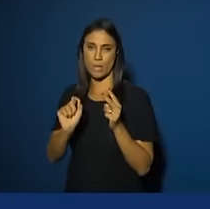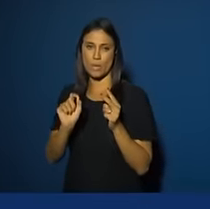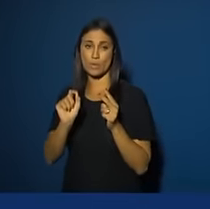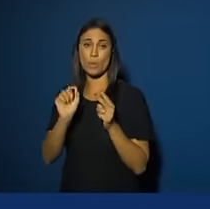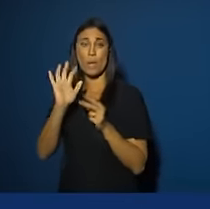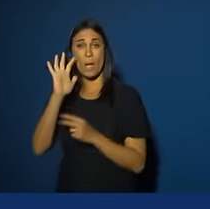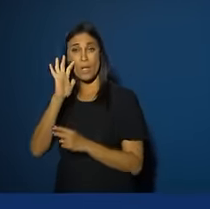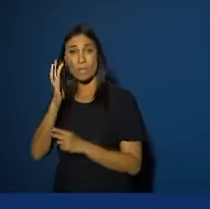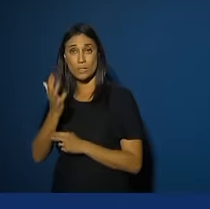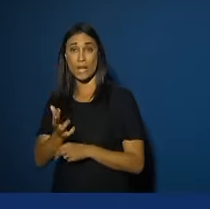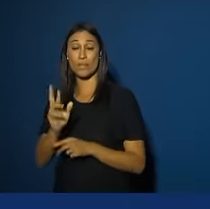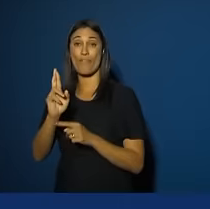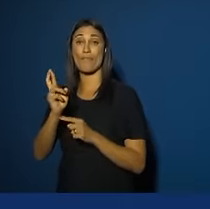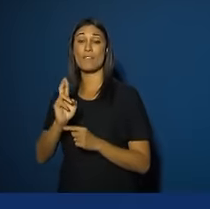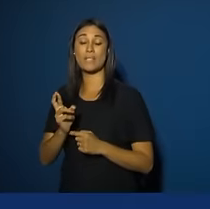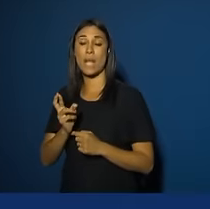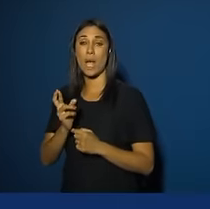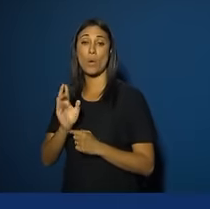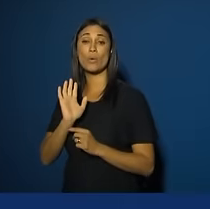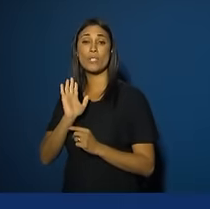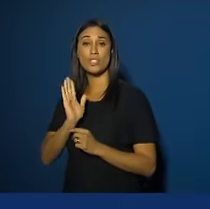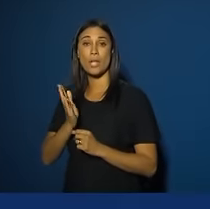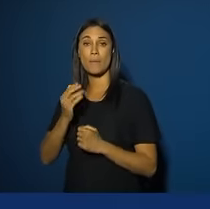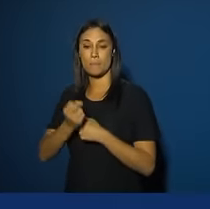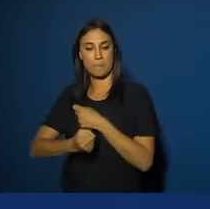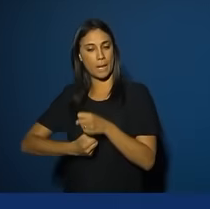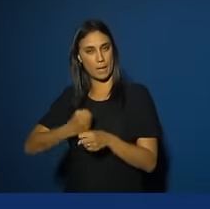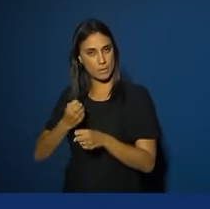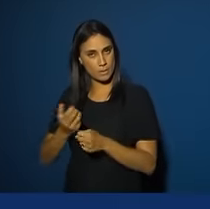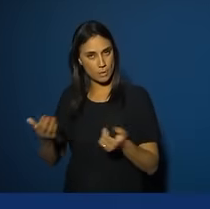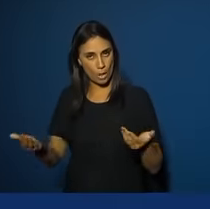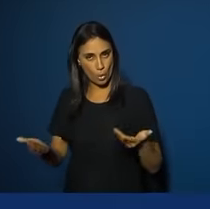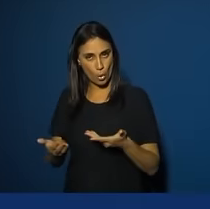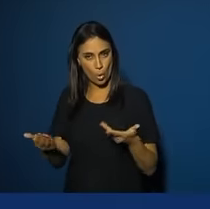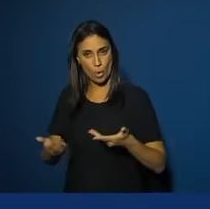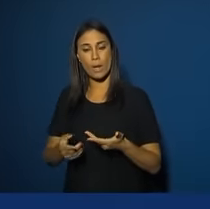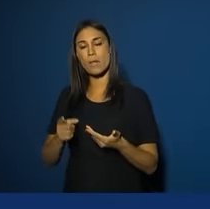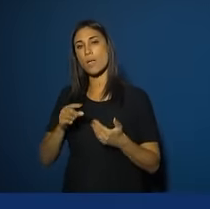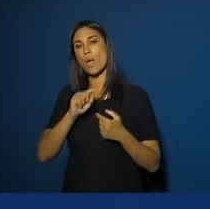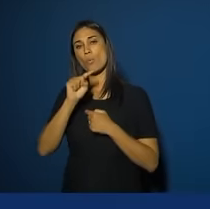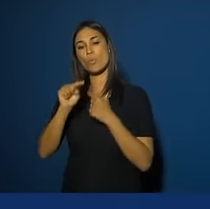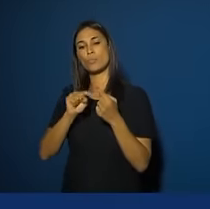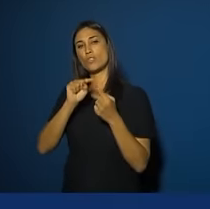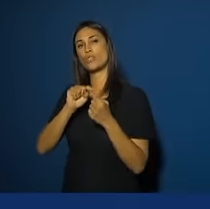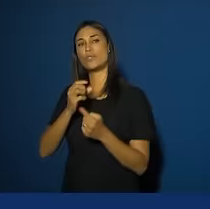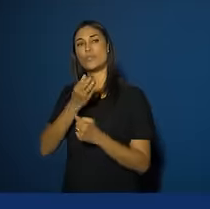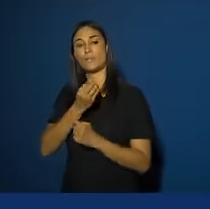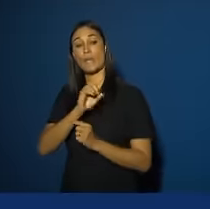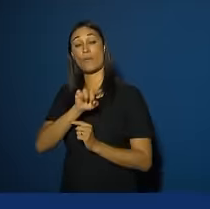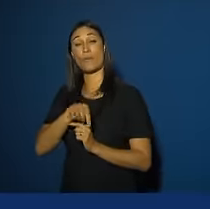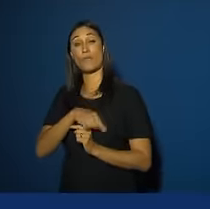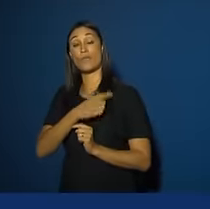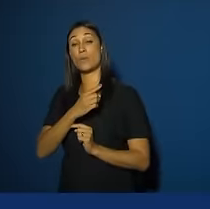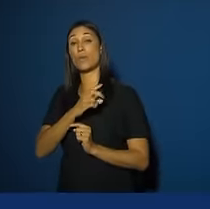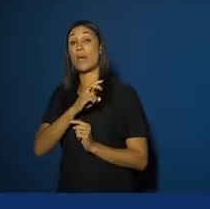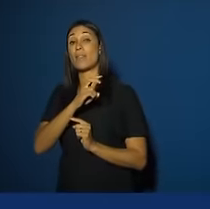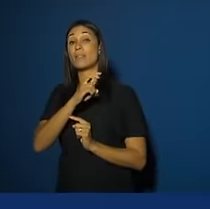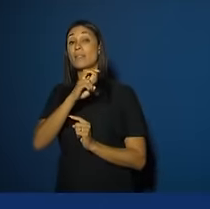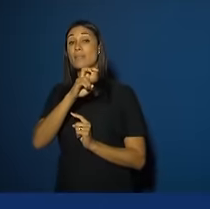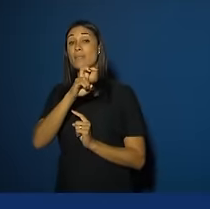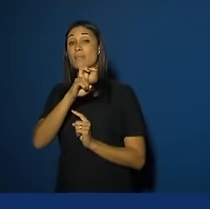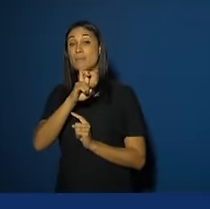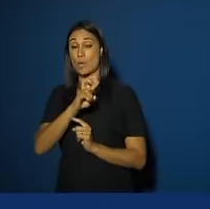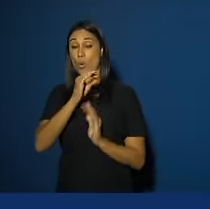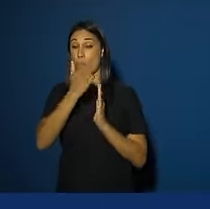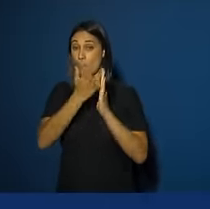o resultado fiscal, né, prometido para esse ano, que é uma meta de 0% de déficit. Eu queria saber